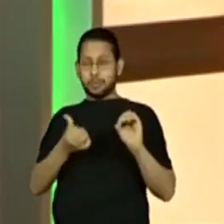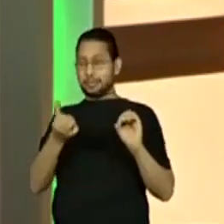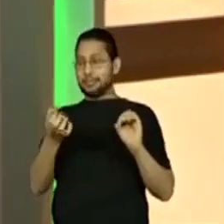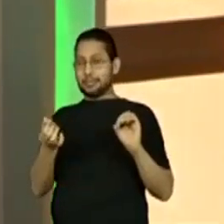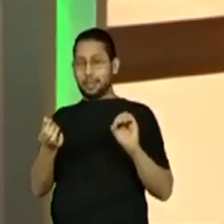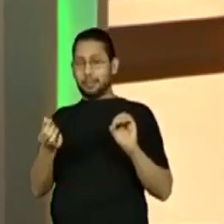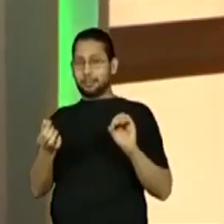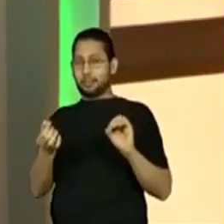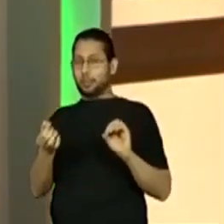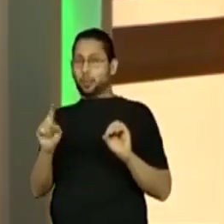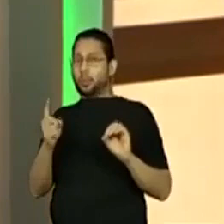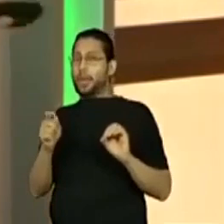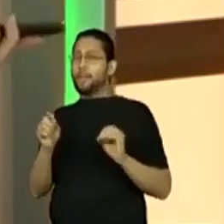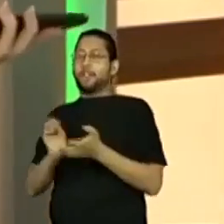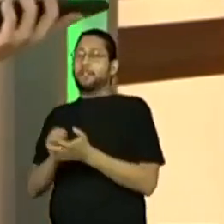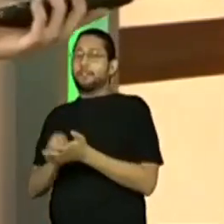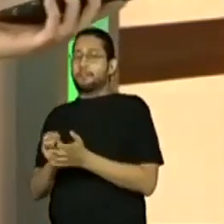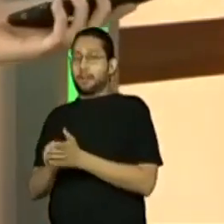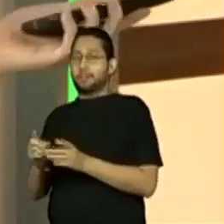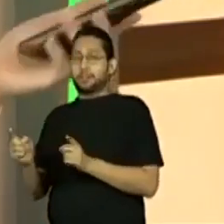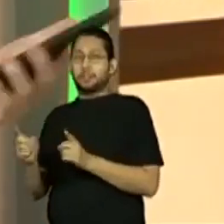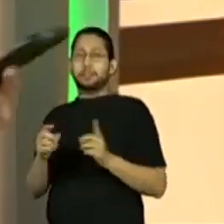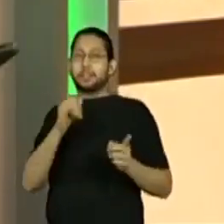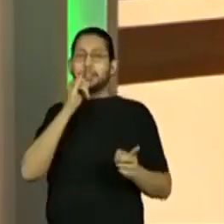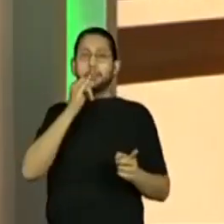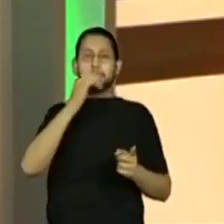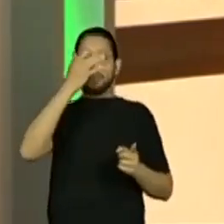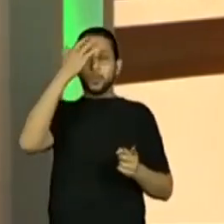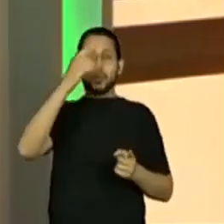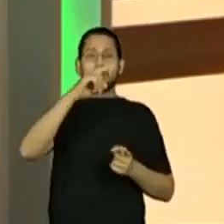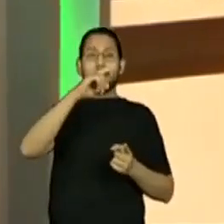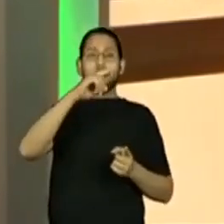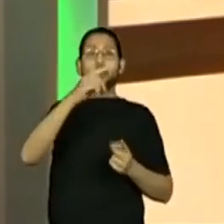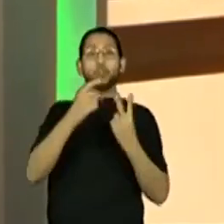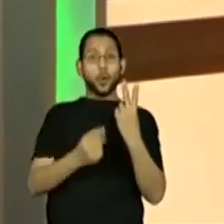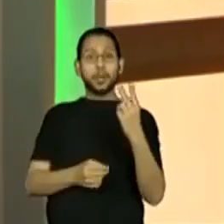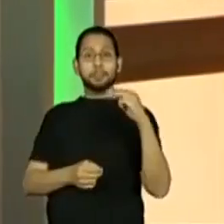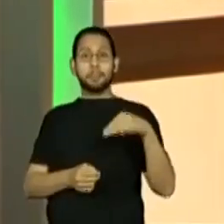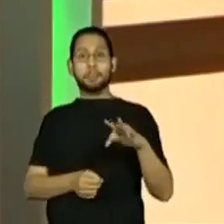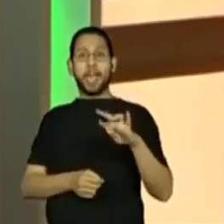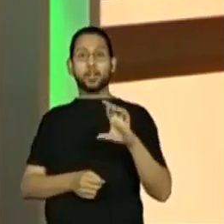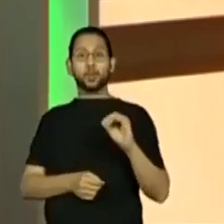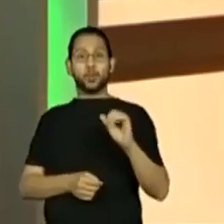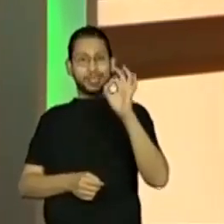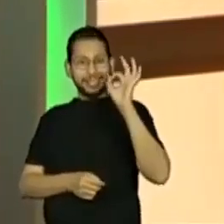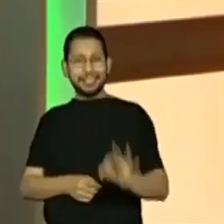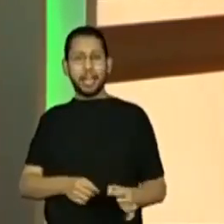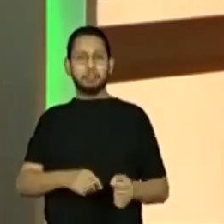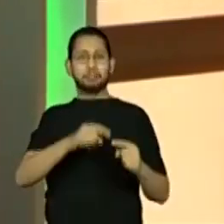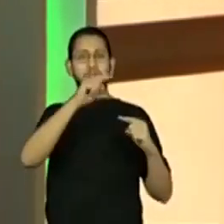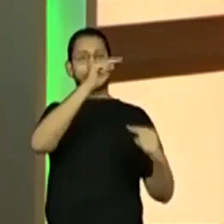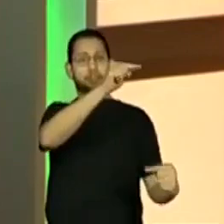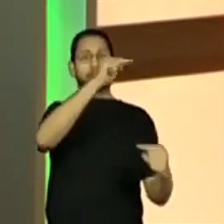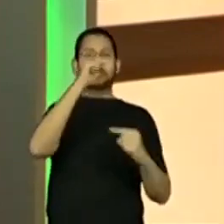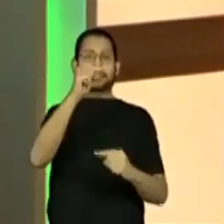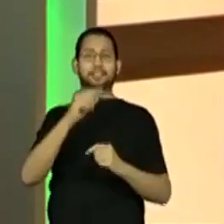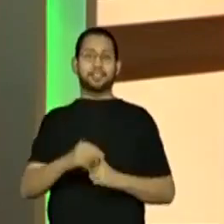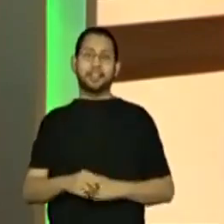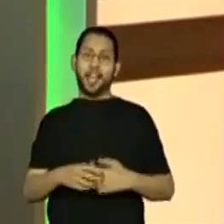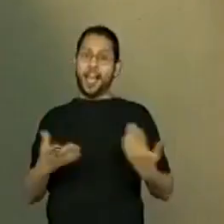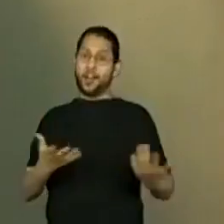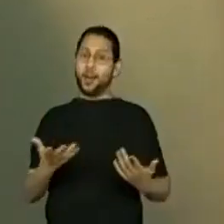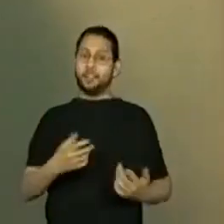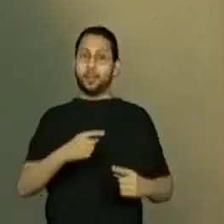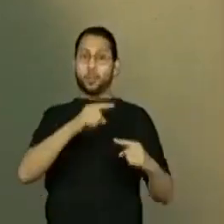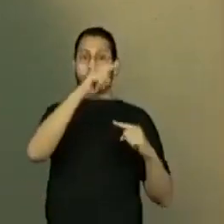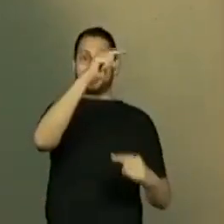fosse certinho, se alguém tivesse 2 metros, seria muito mais fácil essa conta, né? Com certeza. Por isso